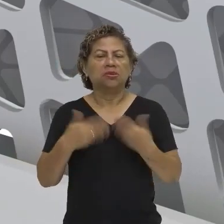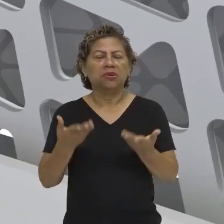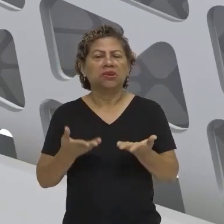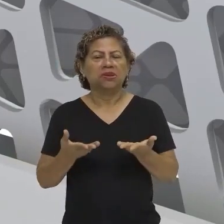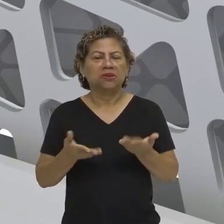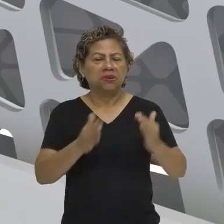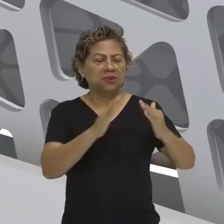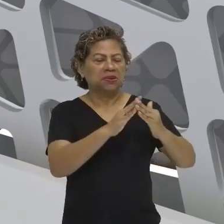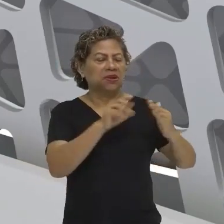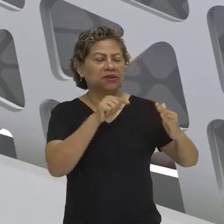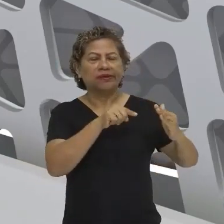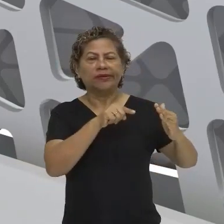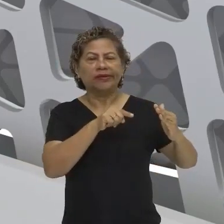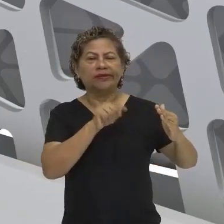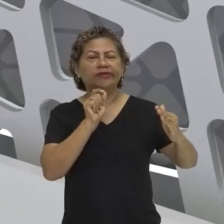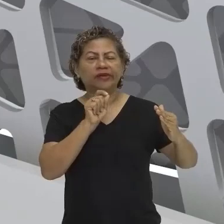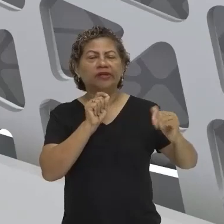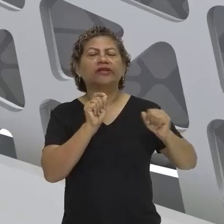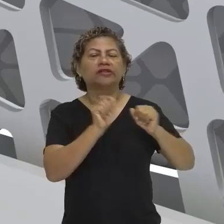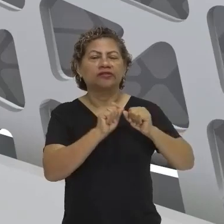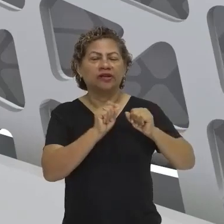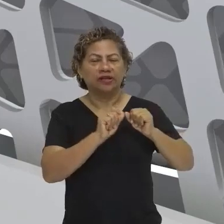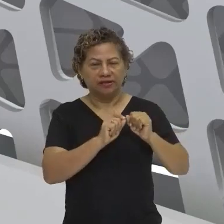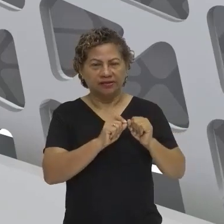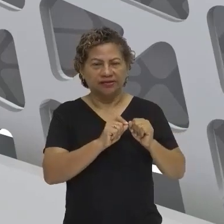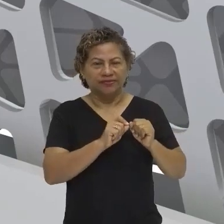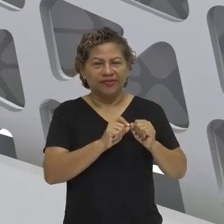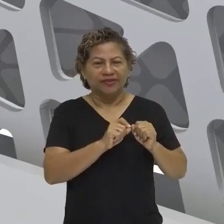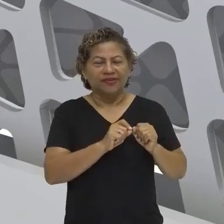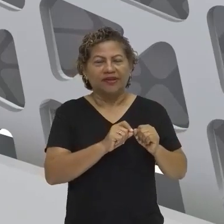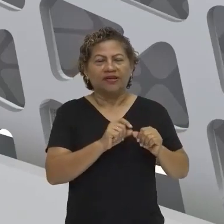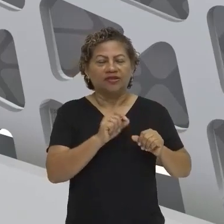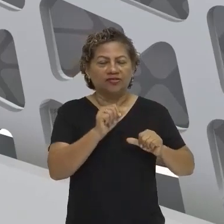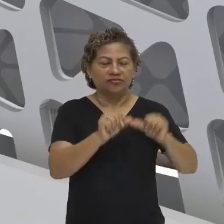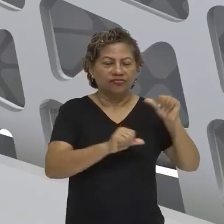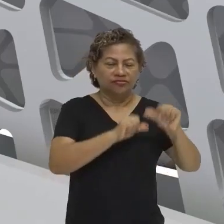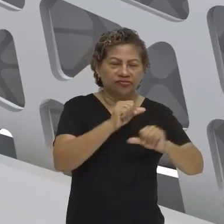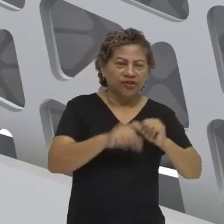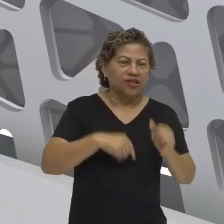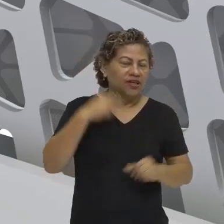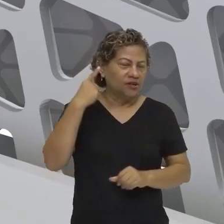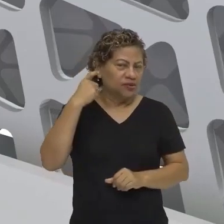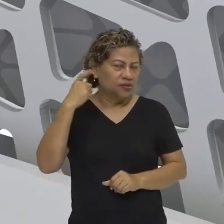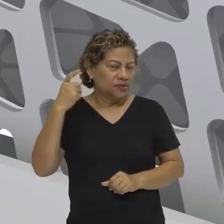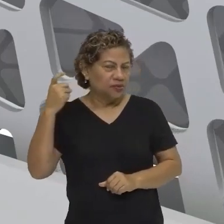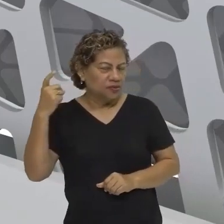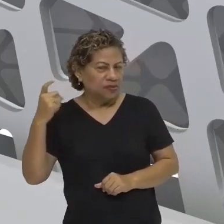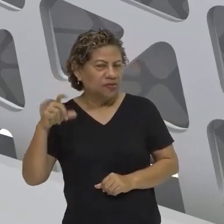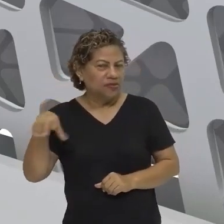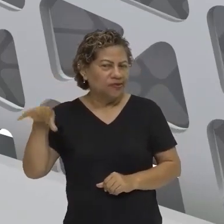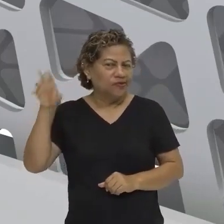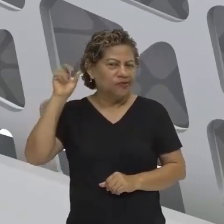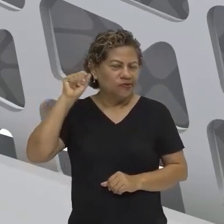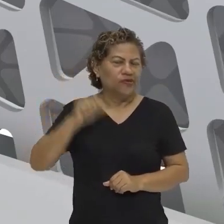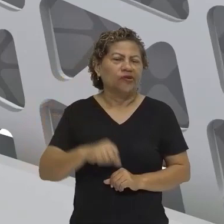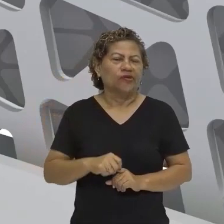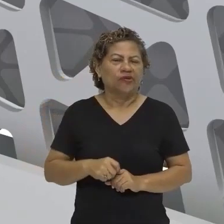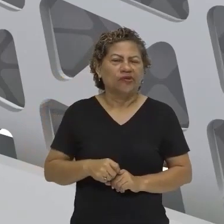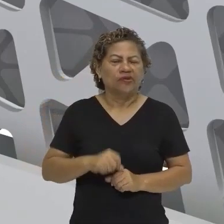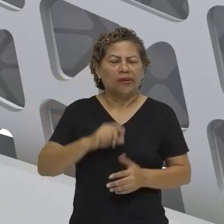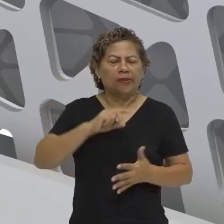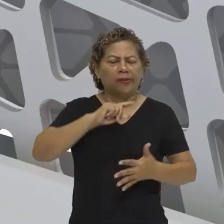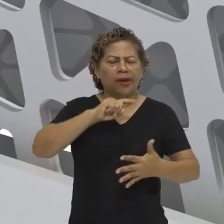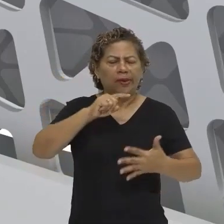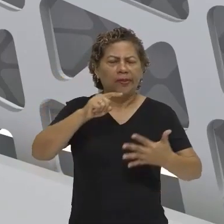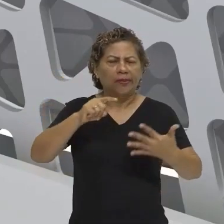gente transforma de volta para energia mecânica, para energia sonora, para energia luminosa. São várias